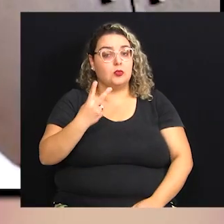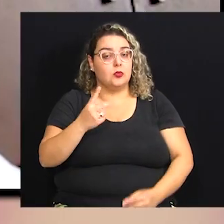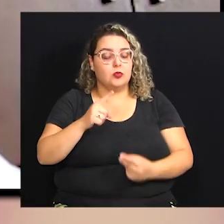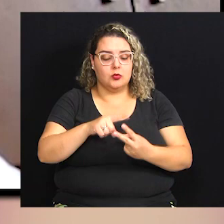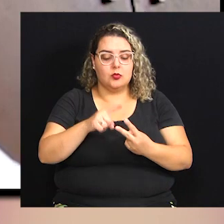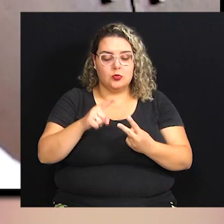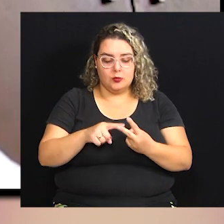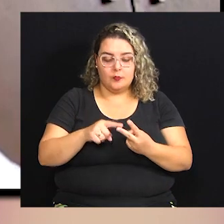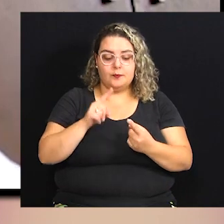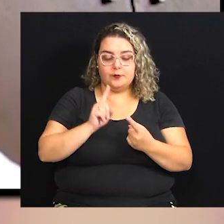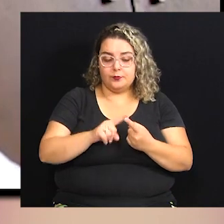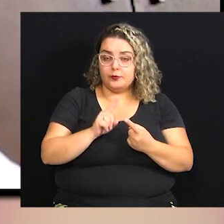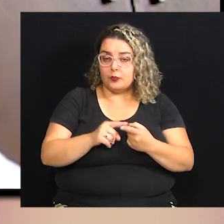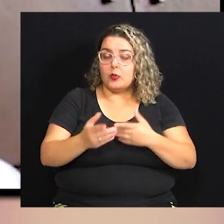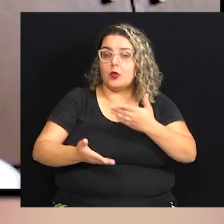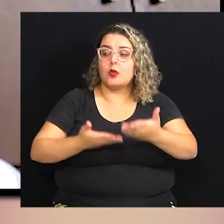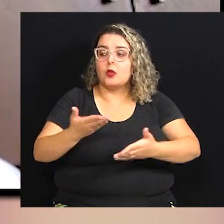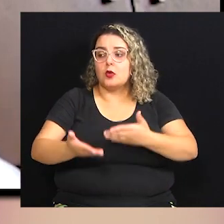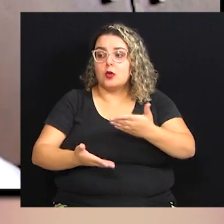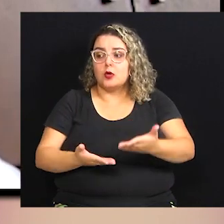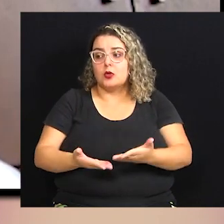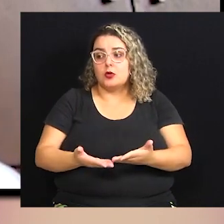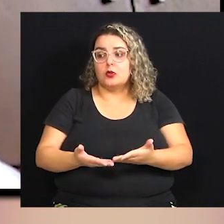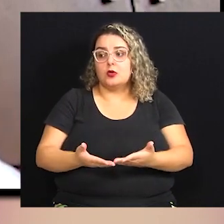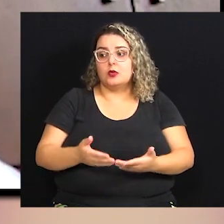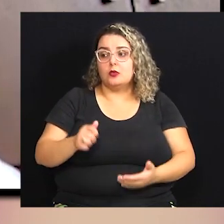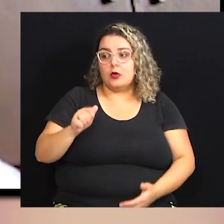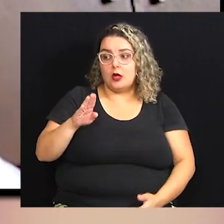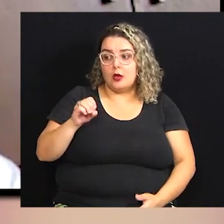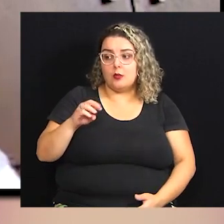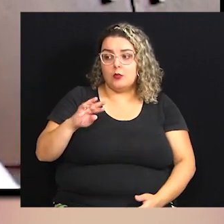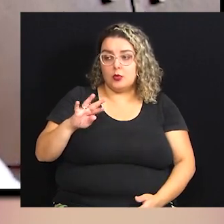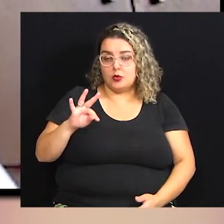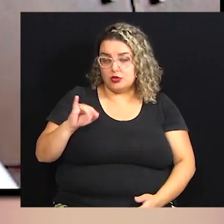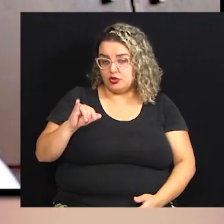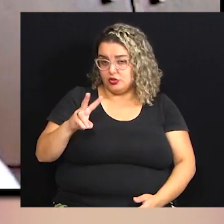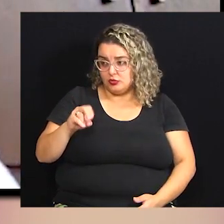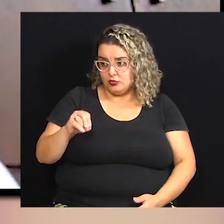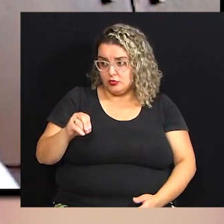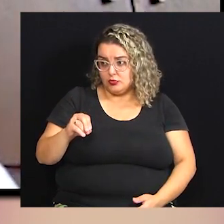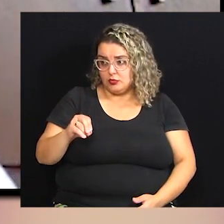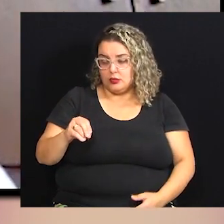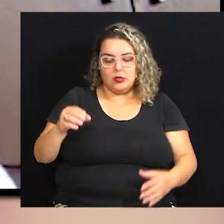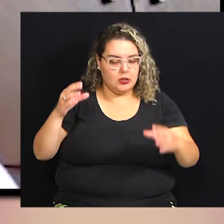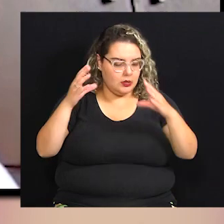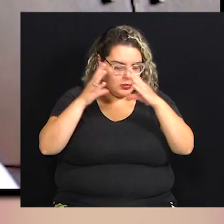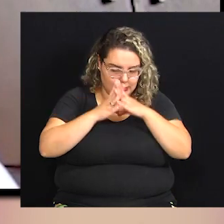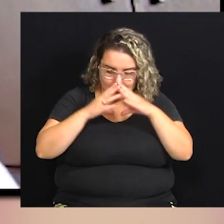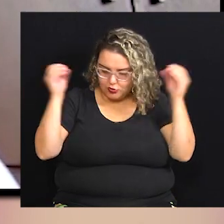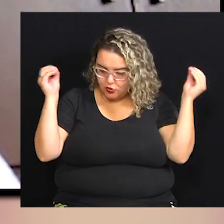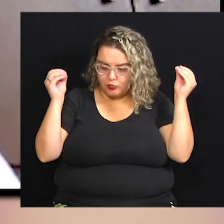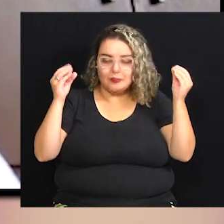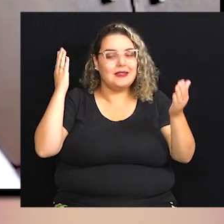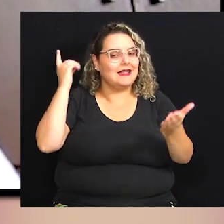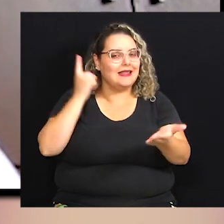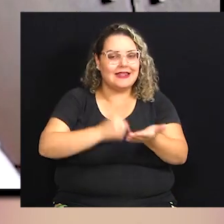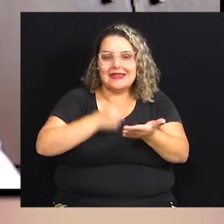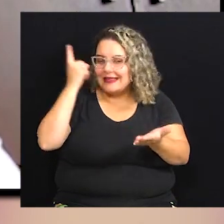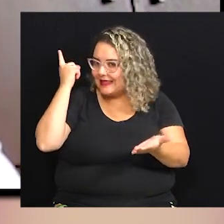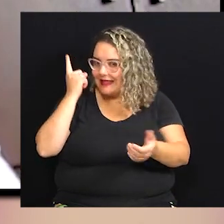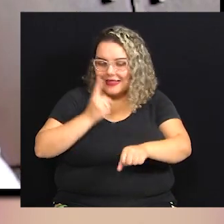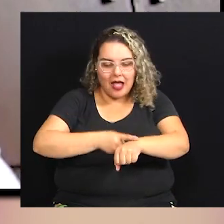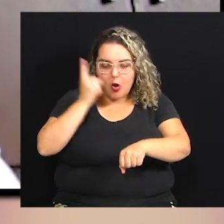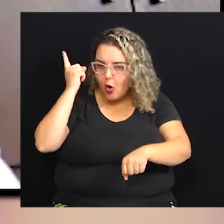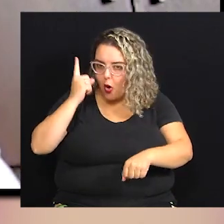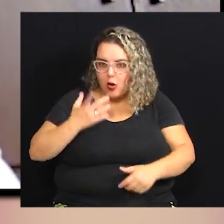tipos de tratamento. Um tratamento que a gente chama de abortivo, ou seja, eu tiro a dor na hora,